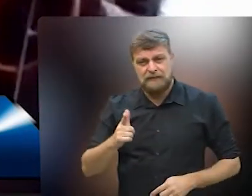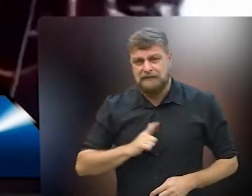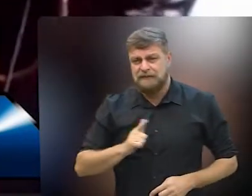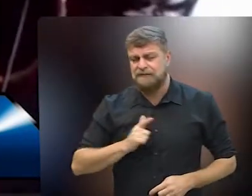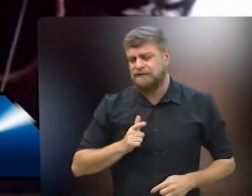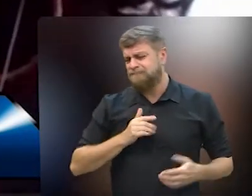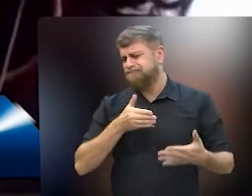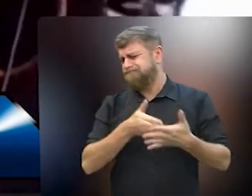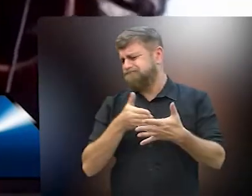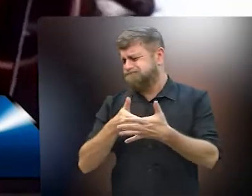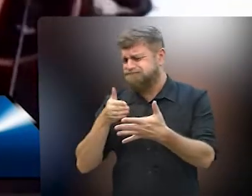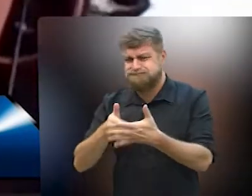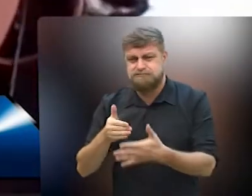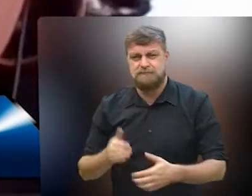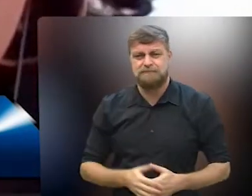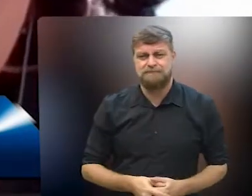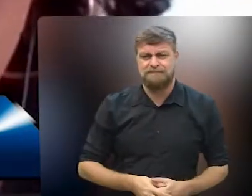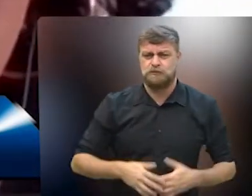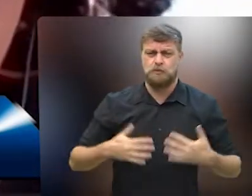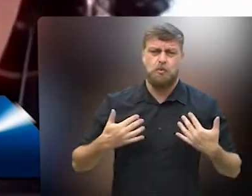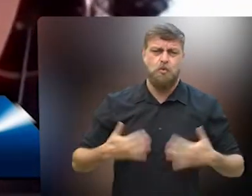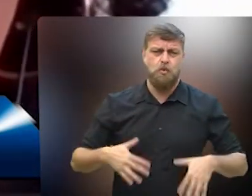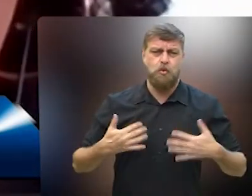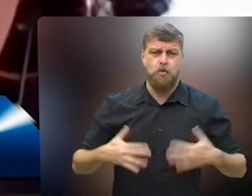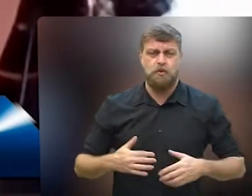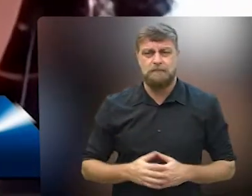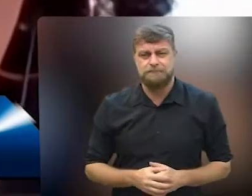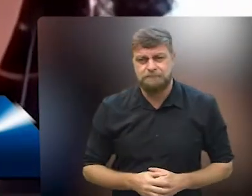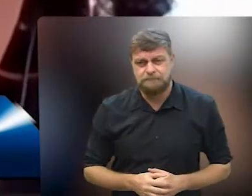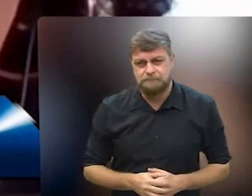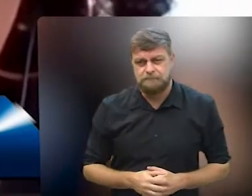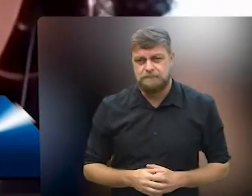tem tido muita dificuldade